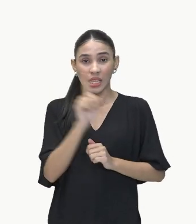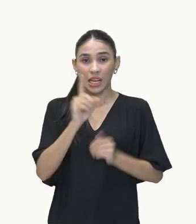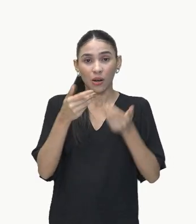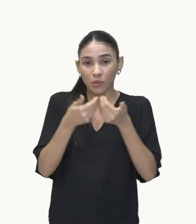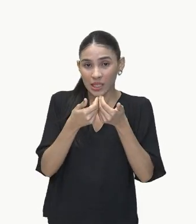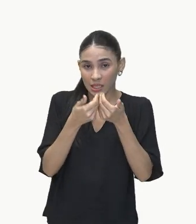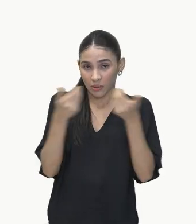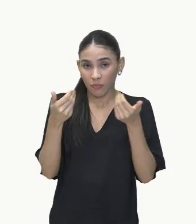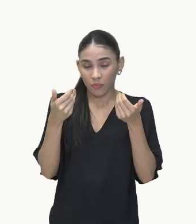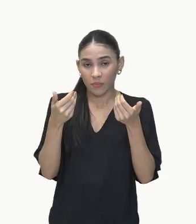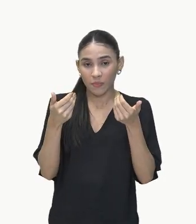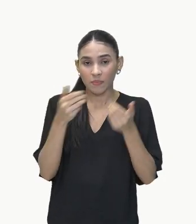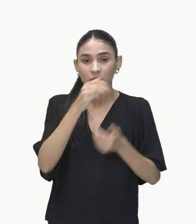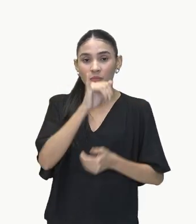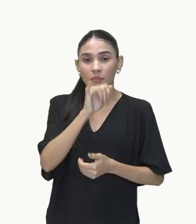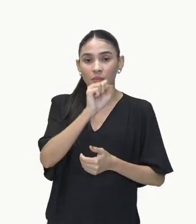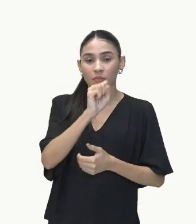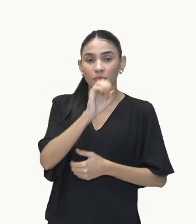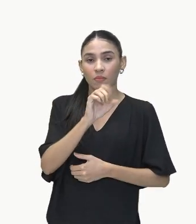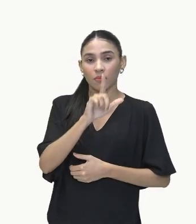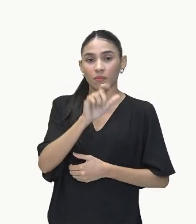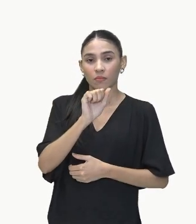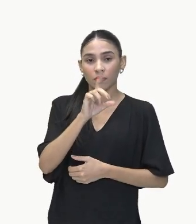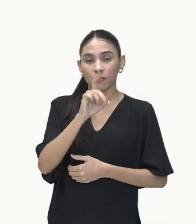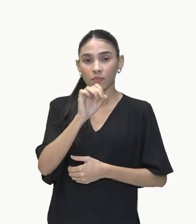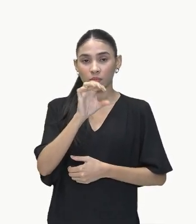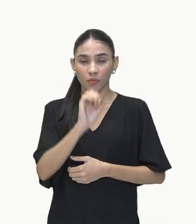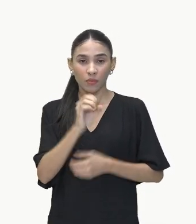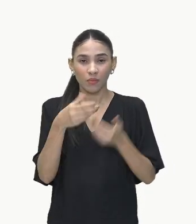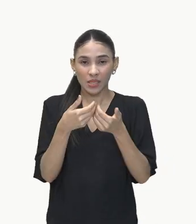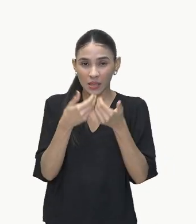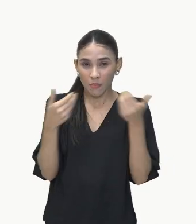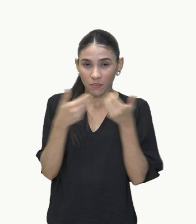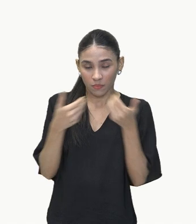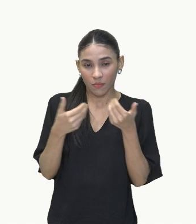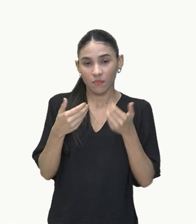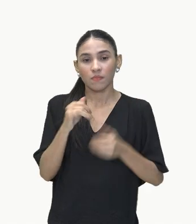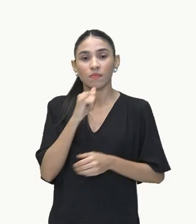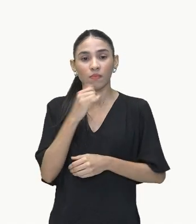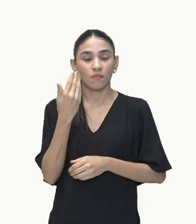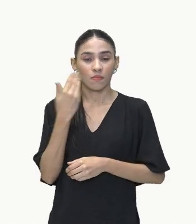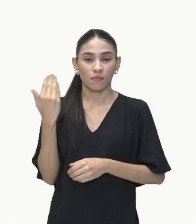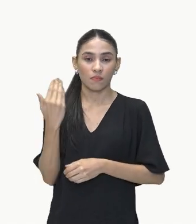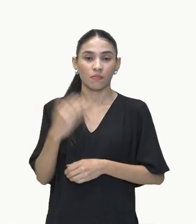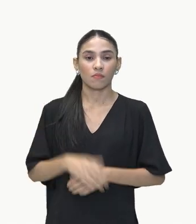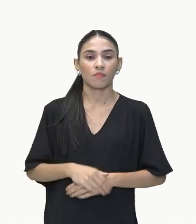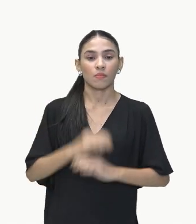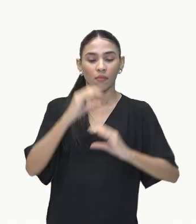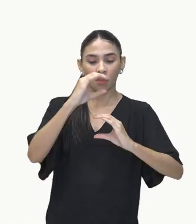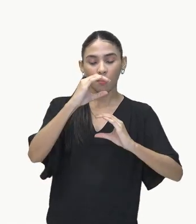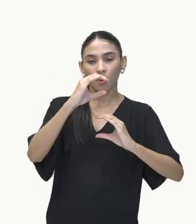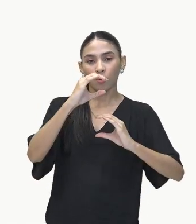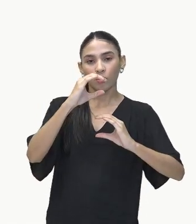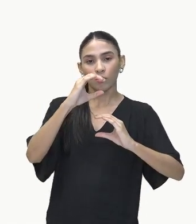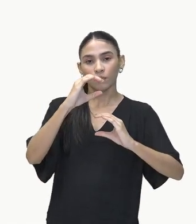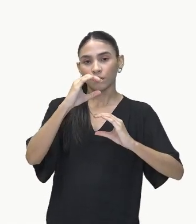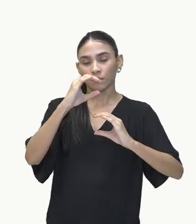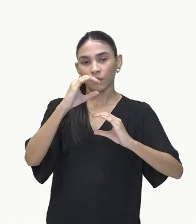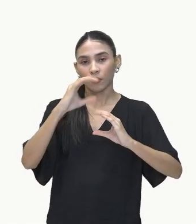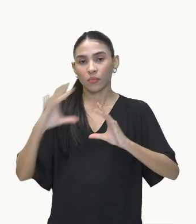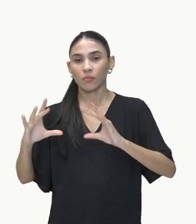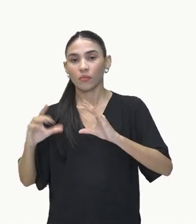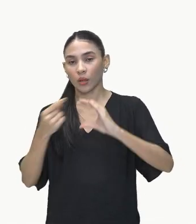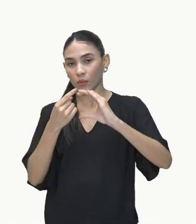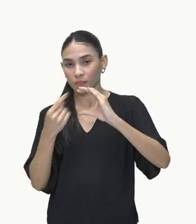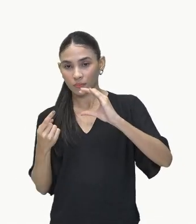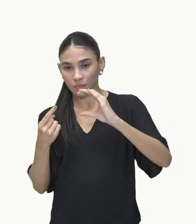núcleos isolados. Tá? Tem algo separando eles, no caso aqui tem um carbono, no caso aqui apenas a ligação,